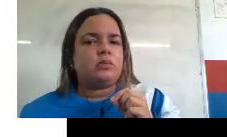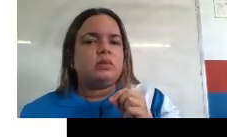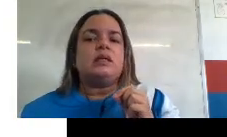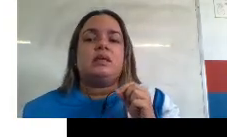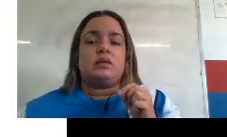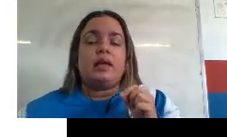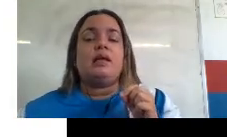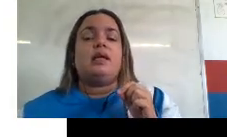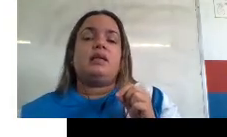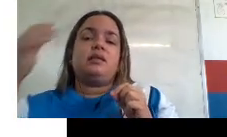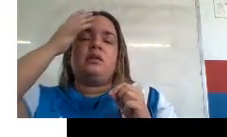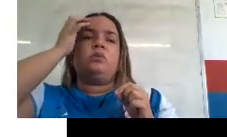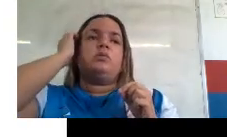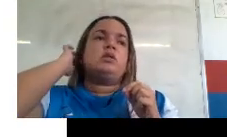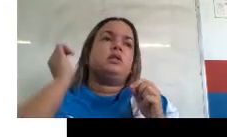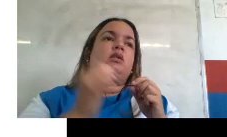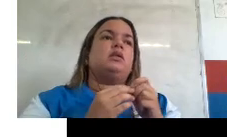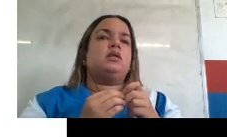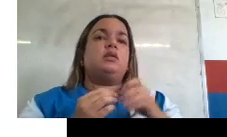pensão. Não é? Então,